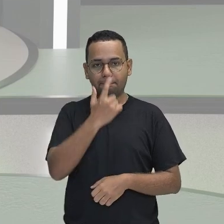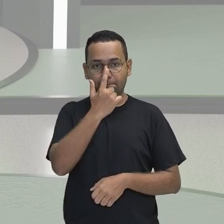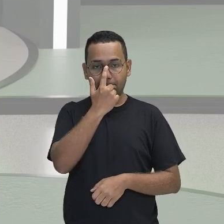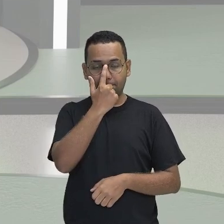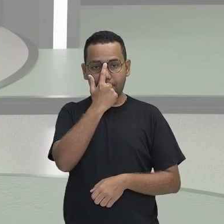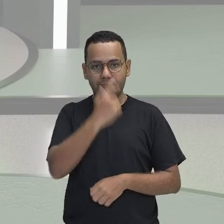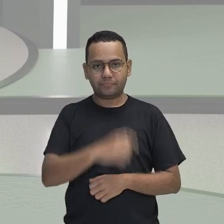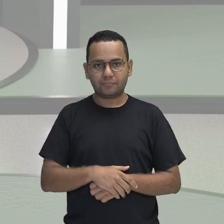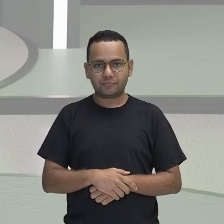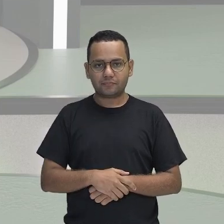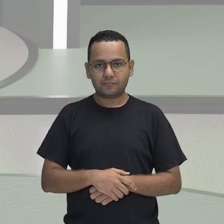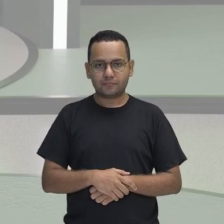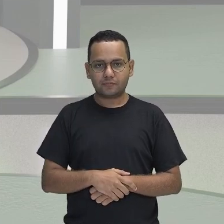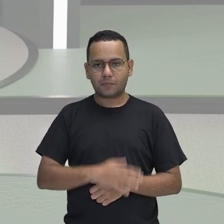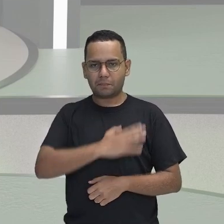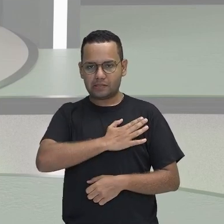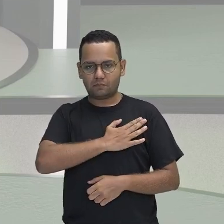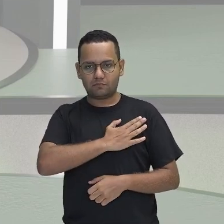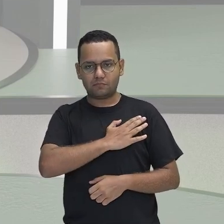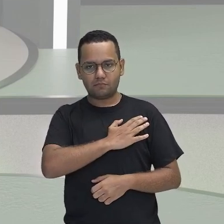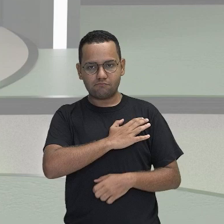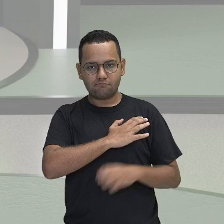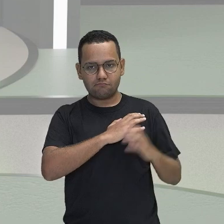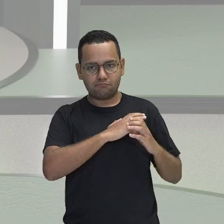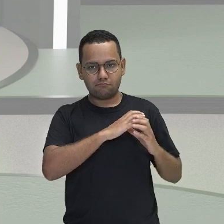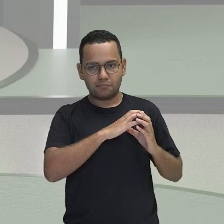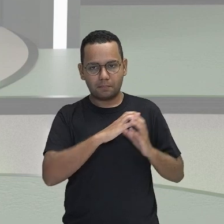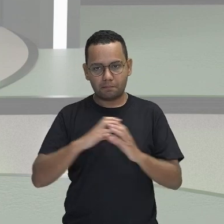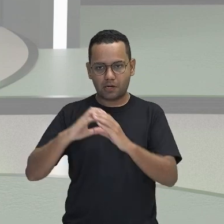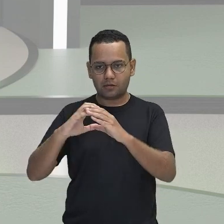Então, observem aí nessa animação.